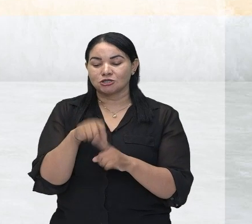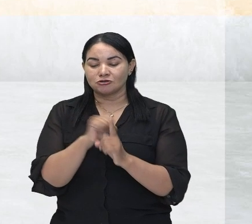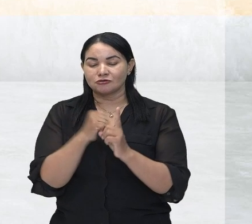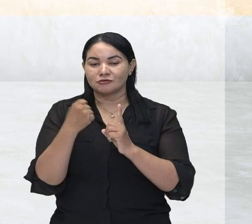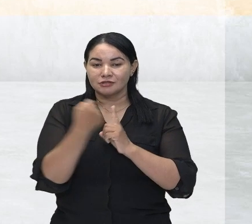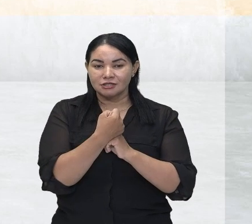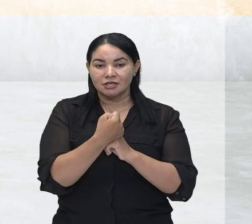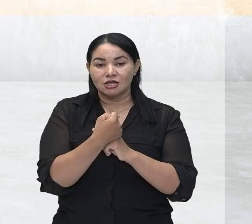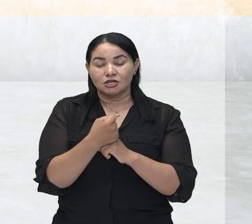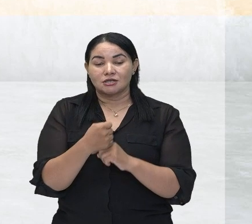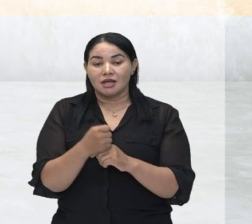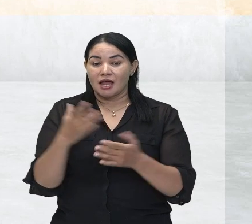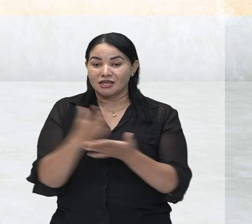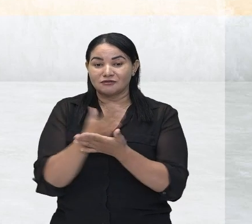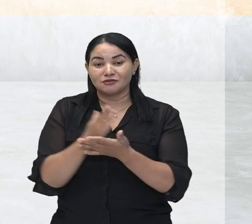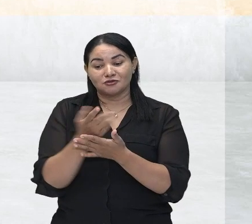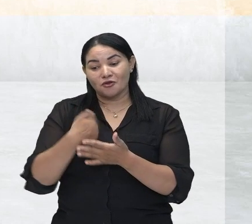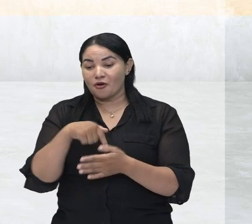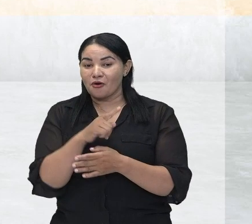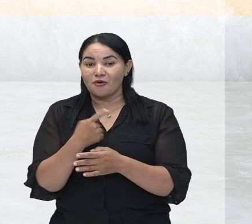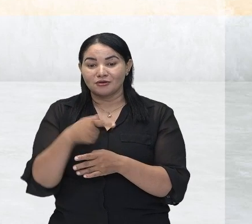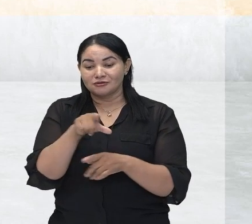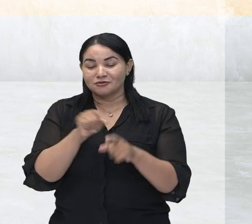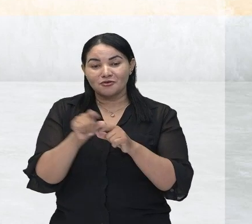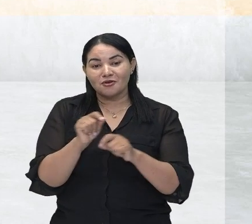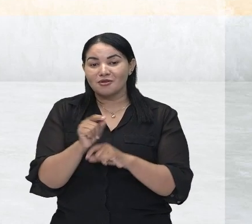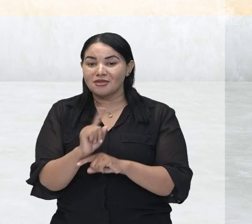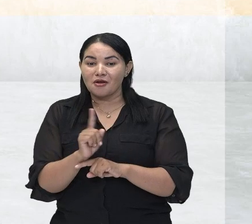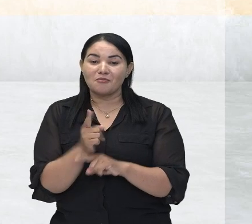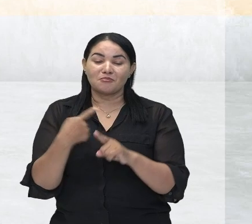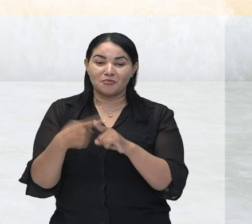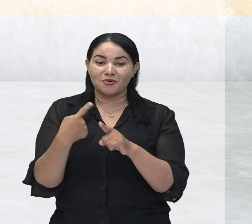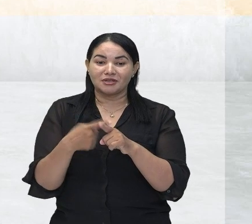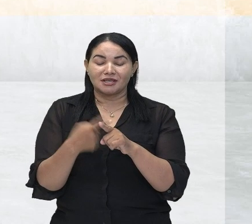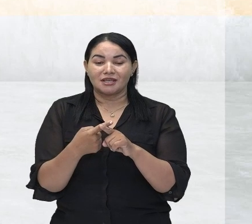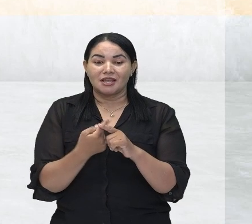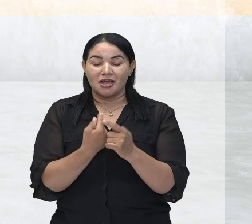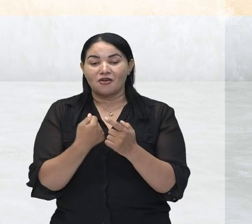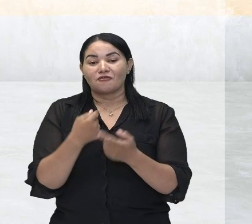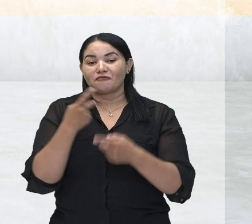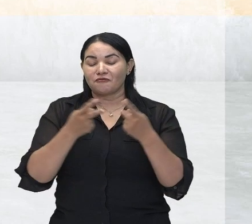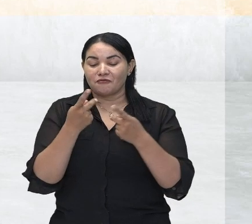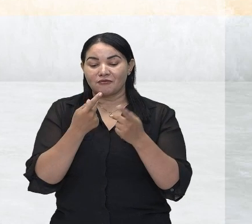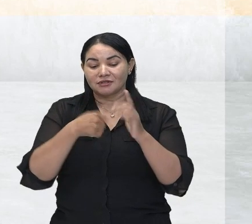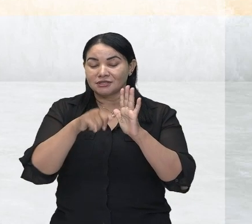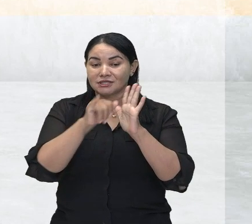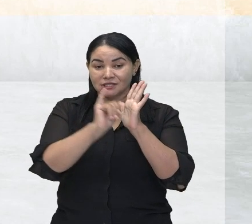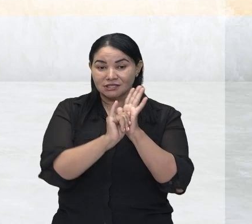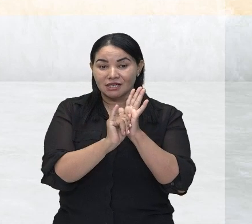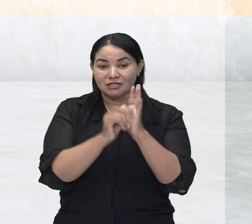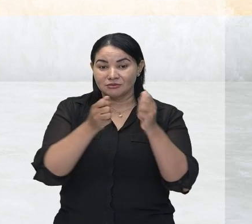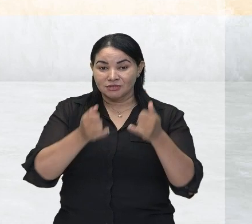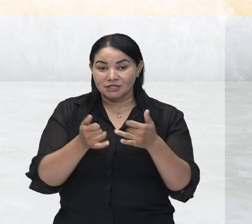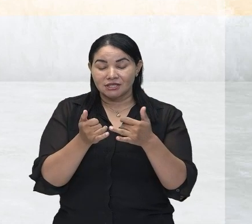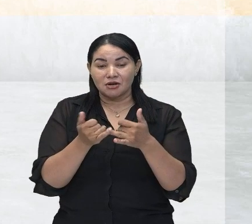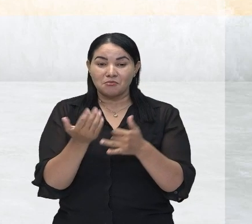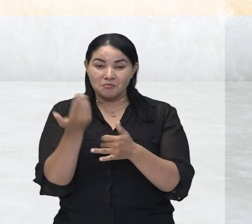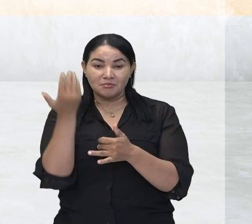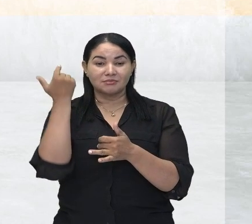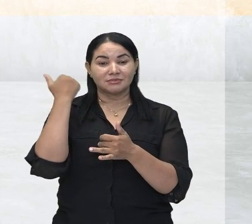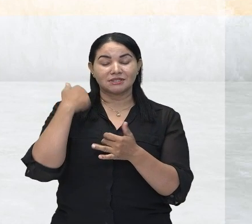que muitas vezes a gente não escolheu, porque normalmente quando a gente fala de identidade, nós estamos falando lá das nossas